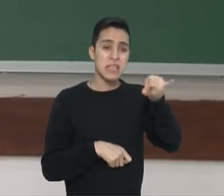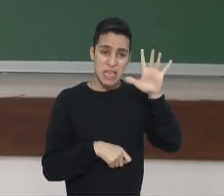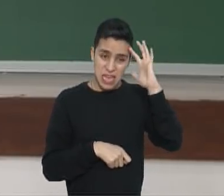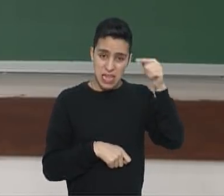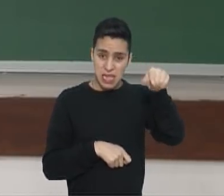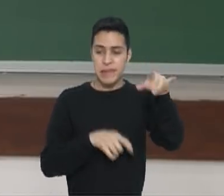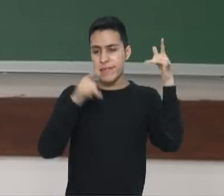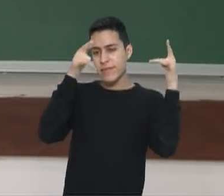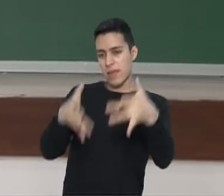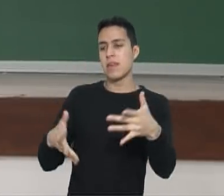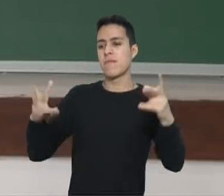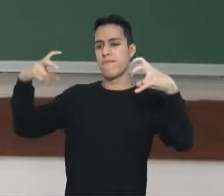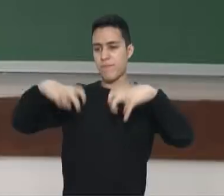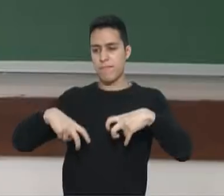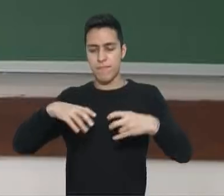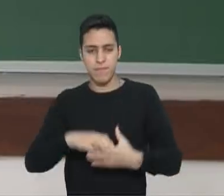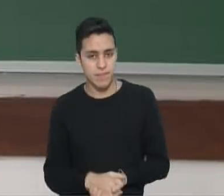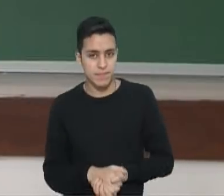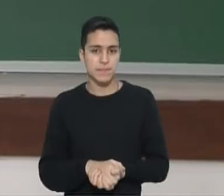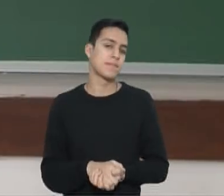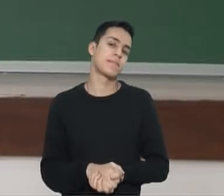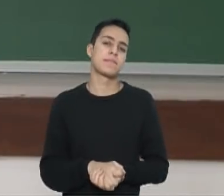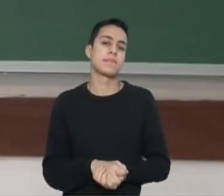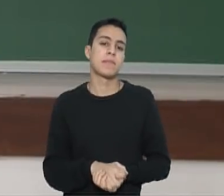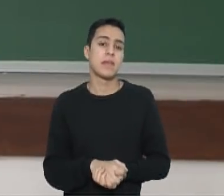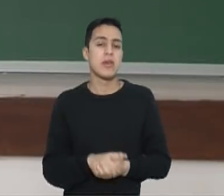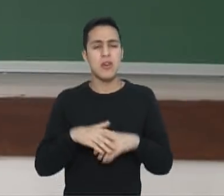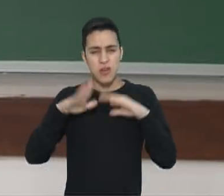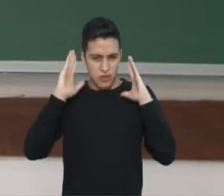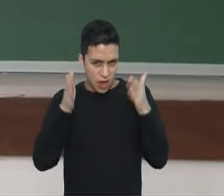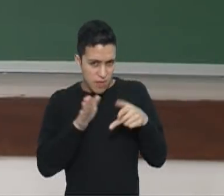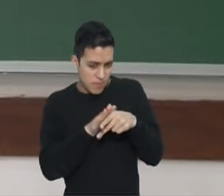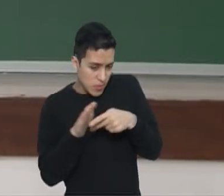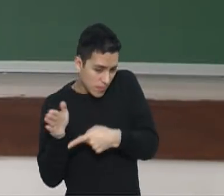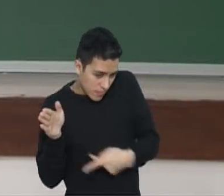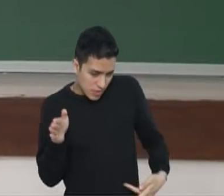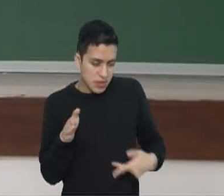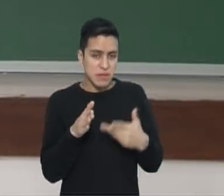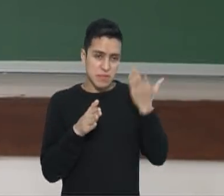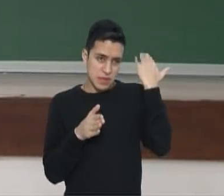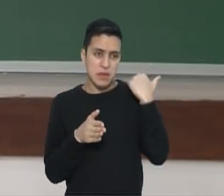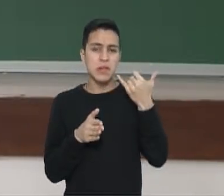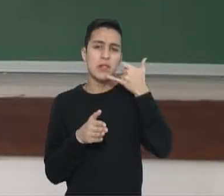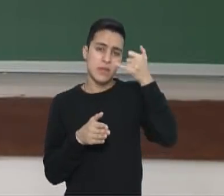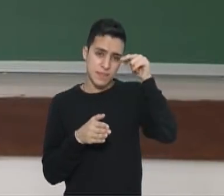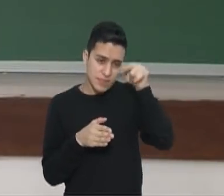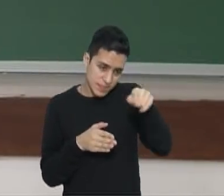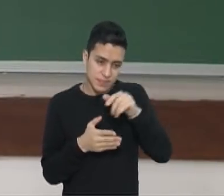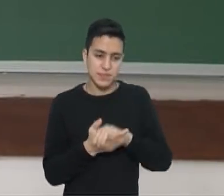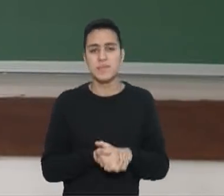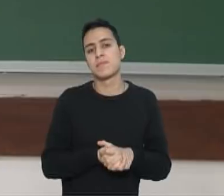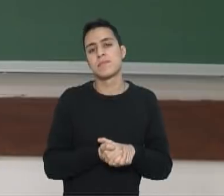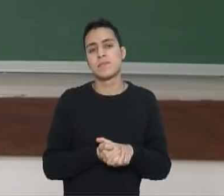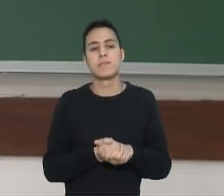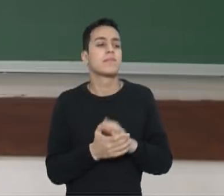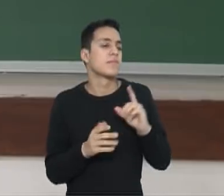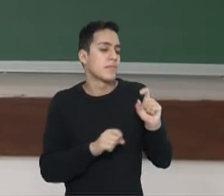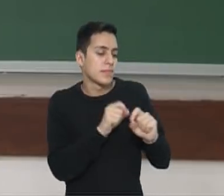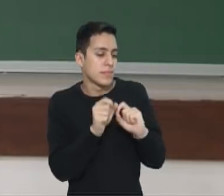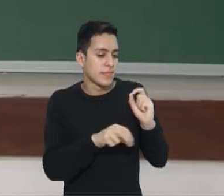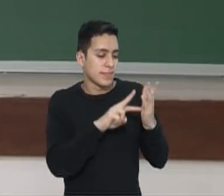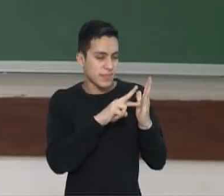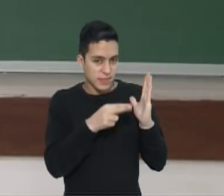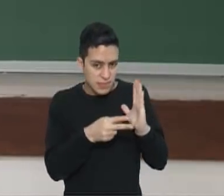resolveu desistir da competição. Dizem até que o próprio presidente teria ligado para ele. Ou seja,